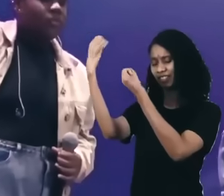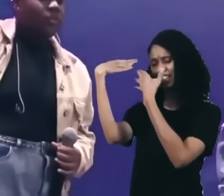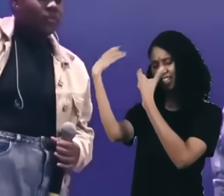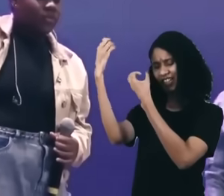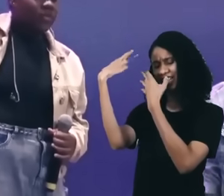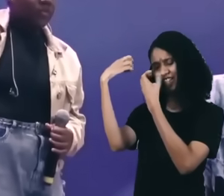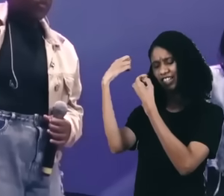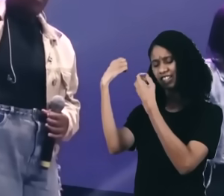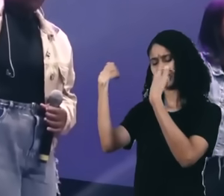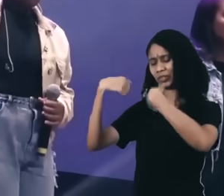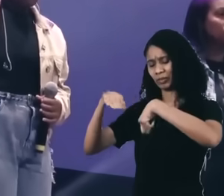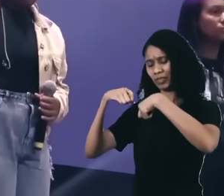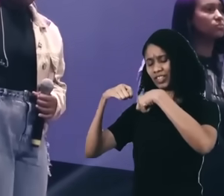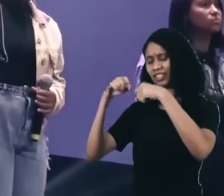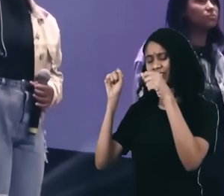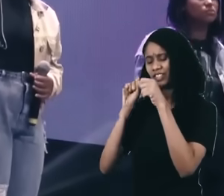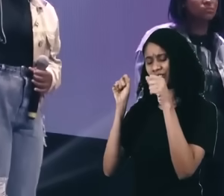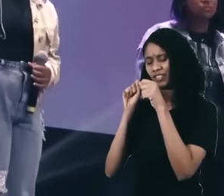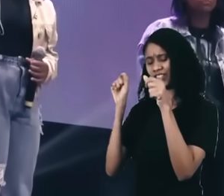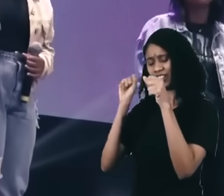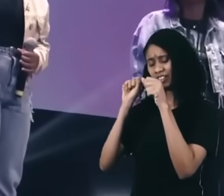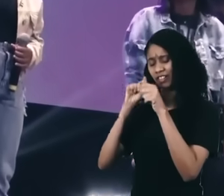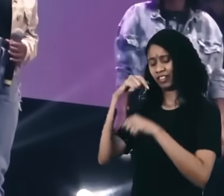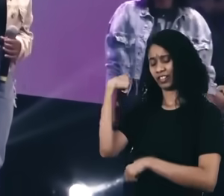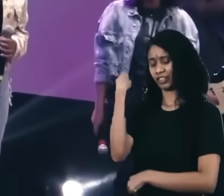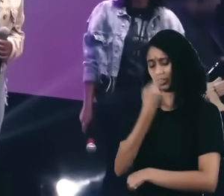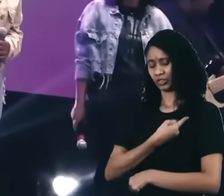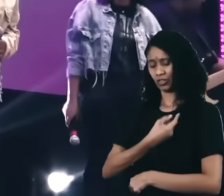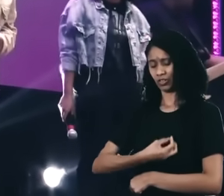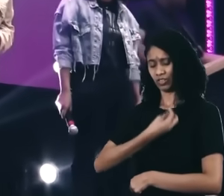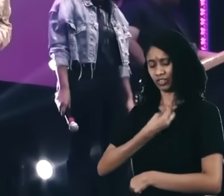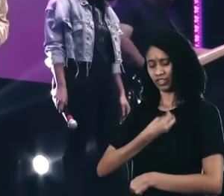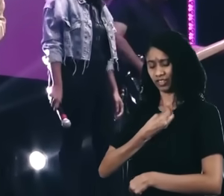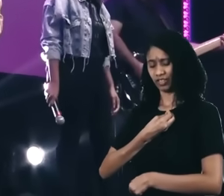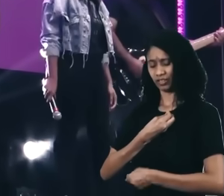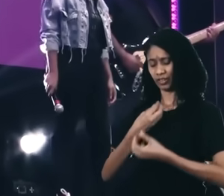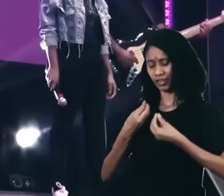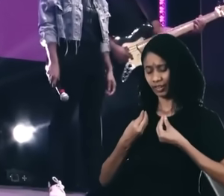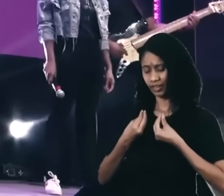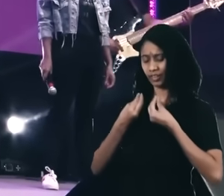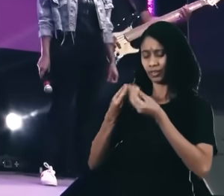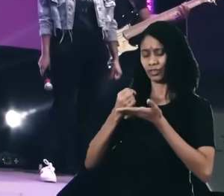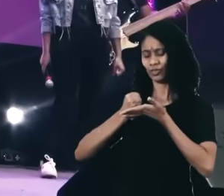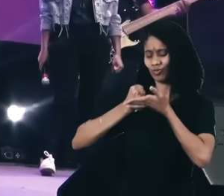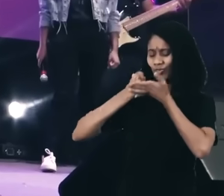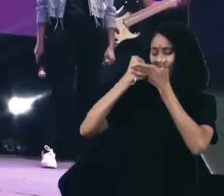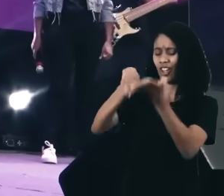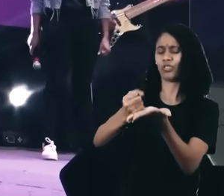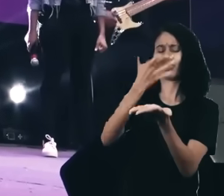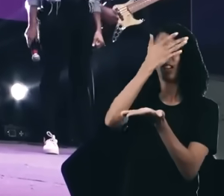nossa vida. Faça de nós alguém que vai dar água de beber a quem tem sede.